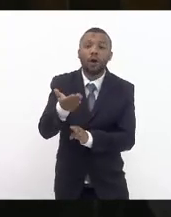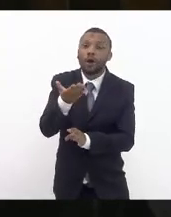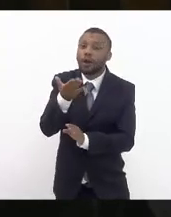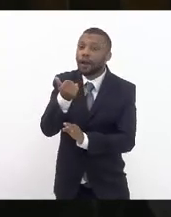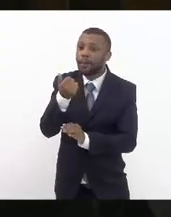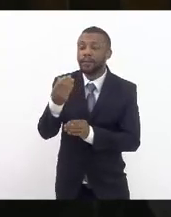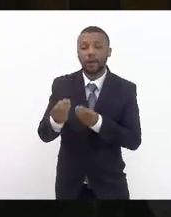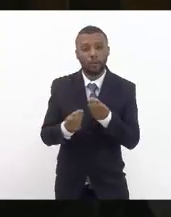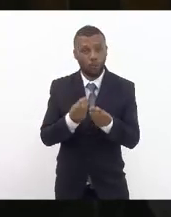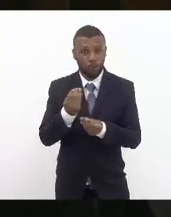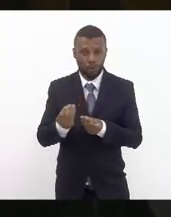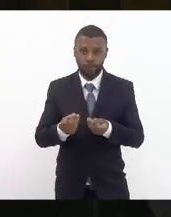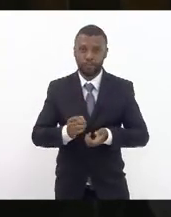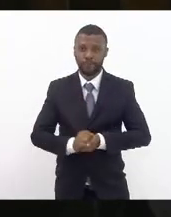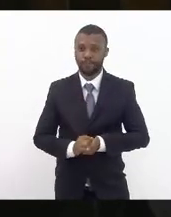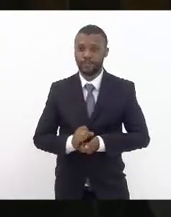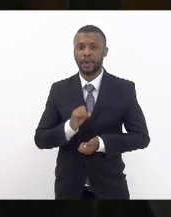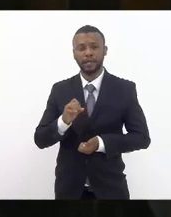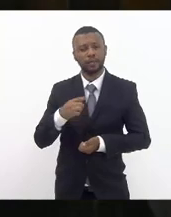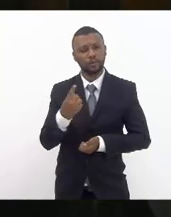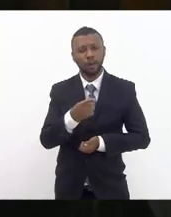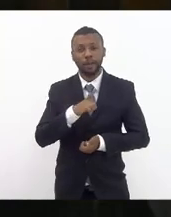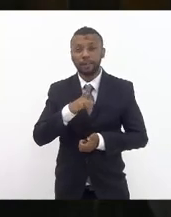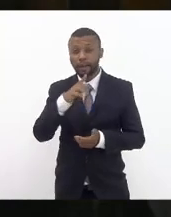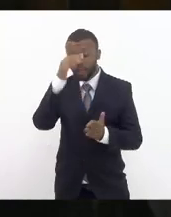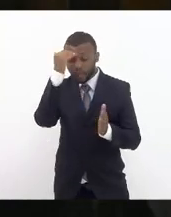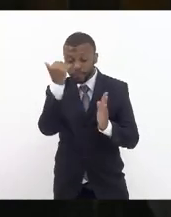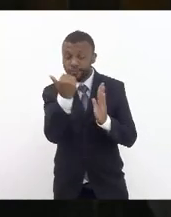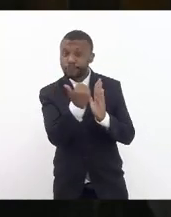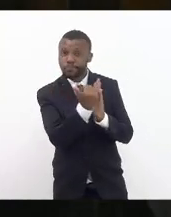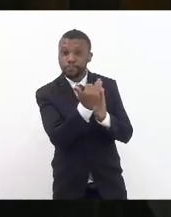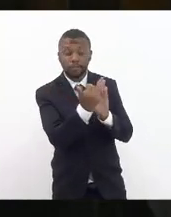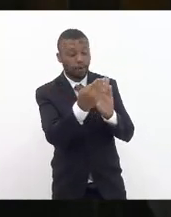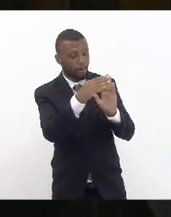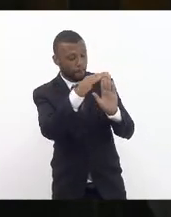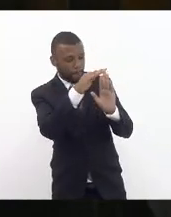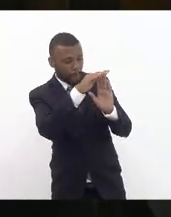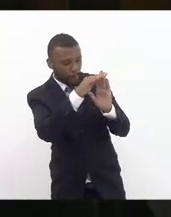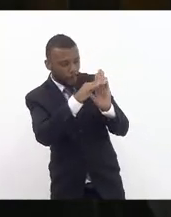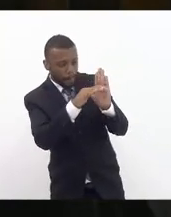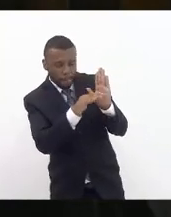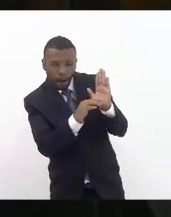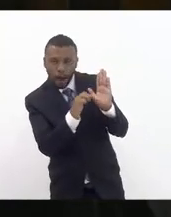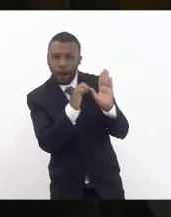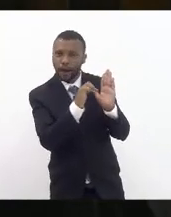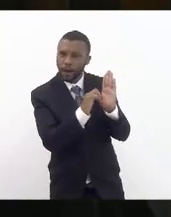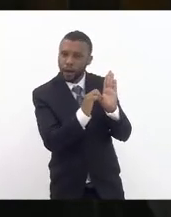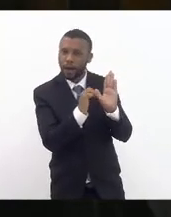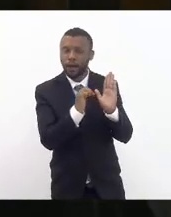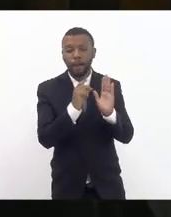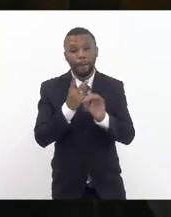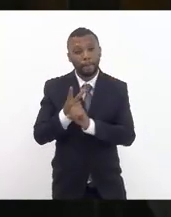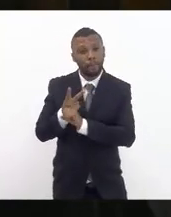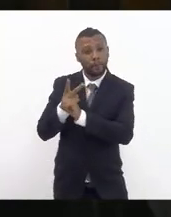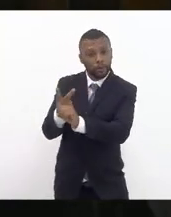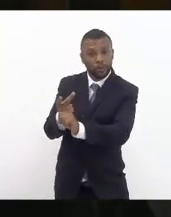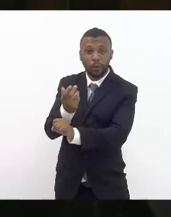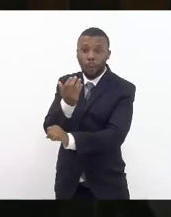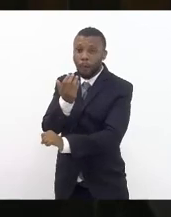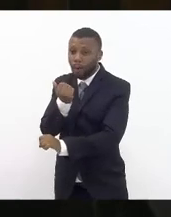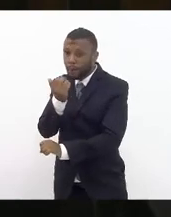tivéssemos seguindo à risca o Guia Alimentar e procurando alimentação